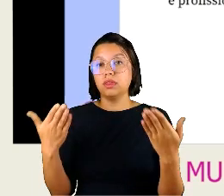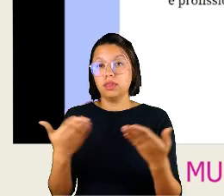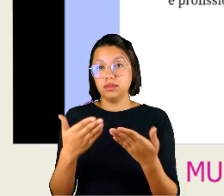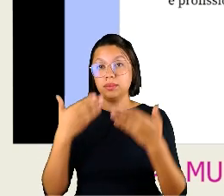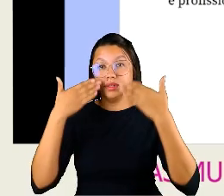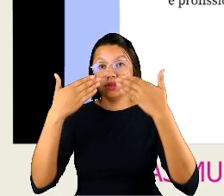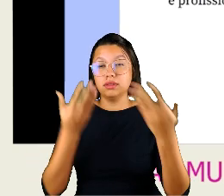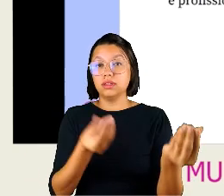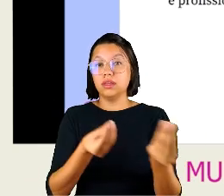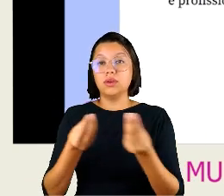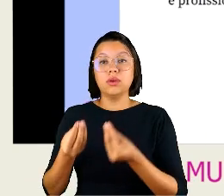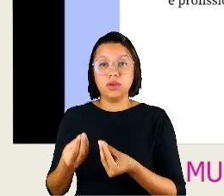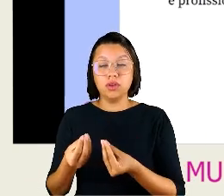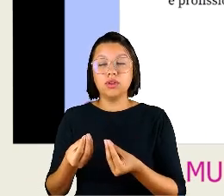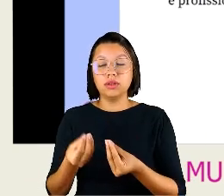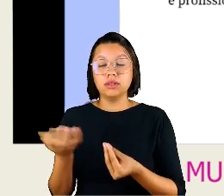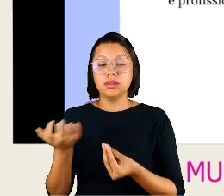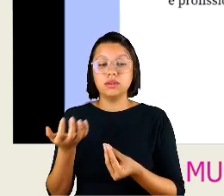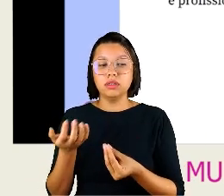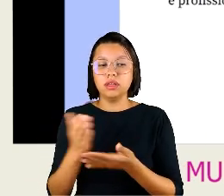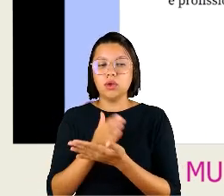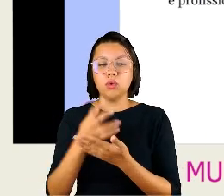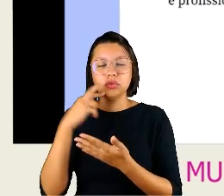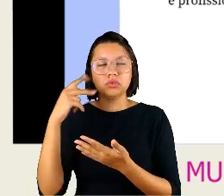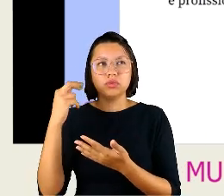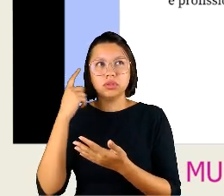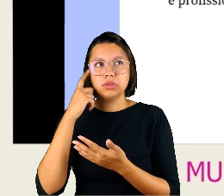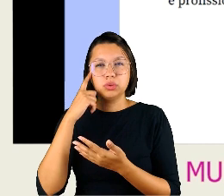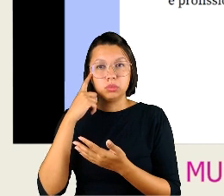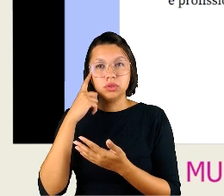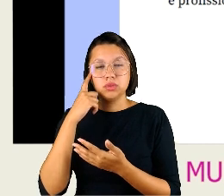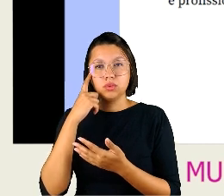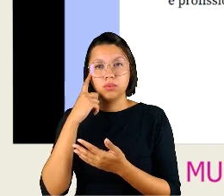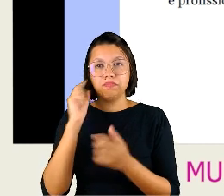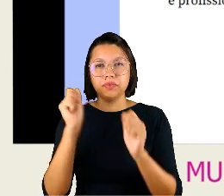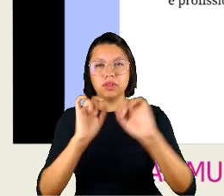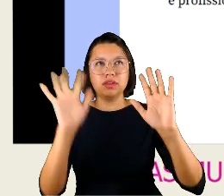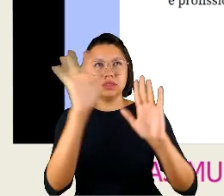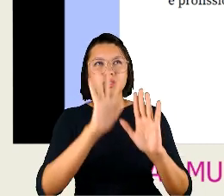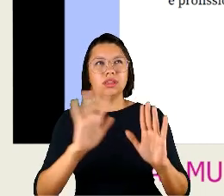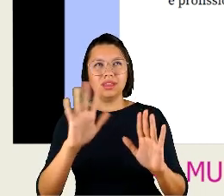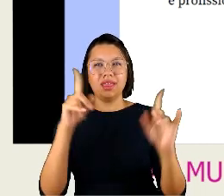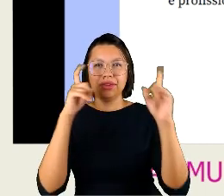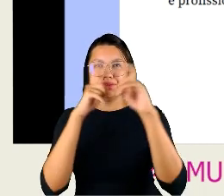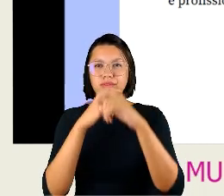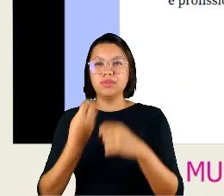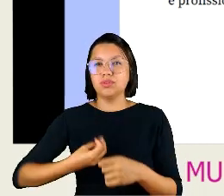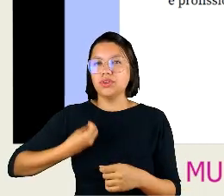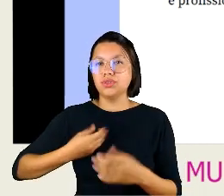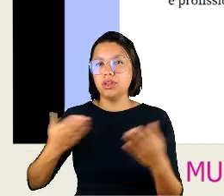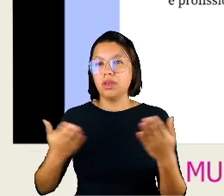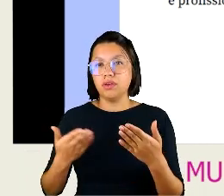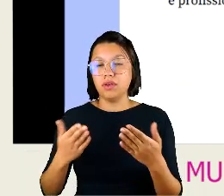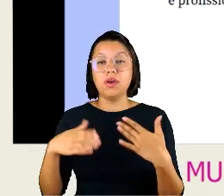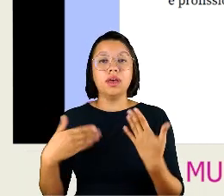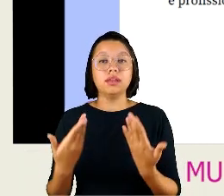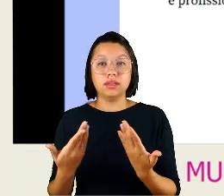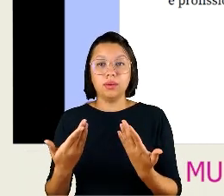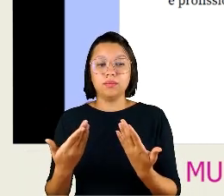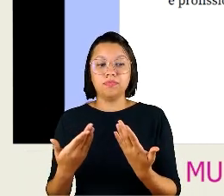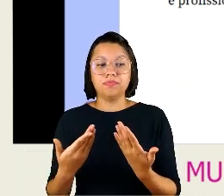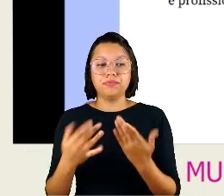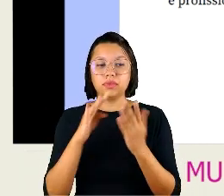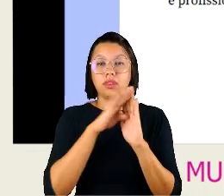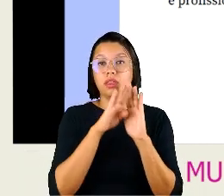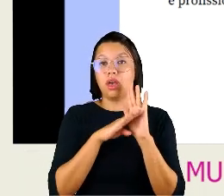queria trazer algumas coisas que a gente pensou enquanto diretrizes, pensando nesse cenário super complexo que a gente está vivendo. Então, na ordem